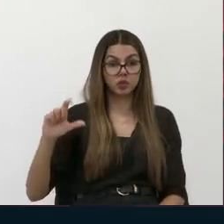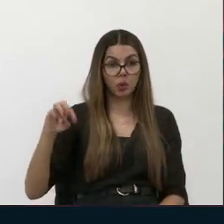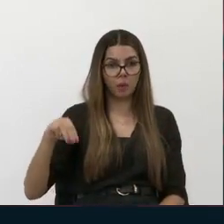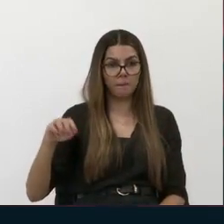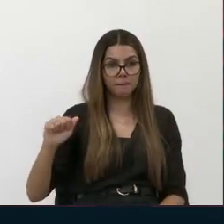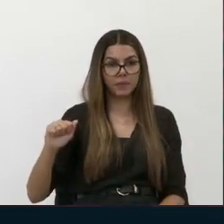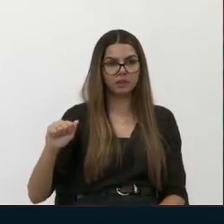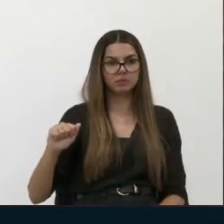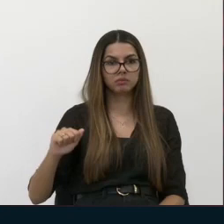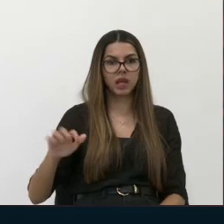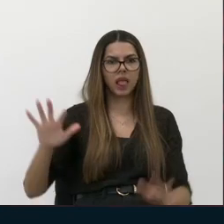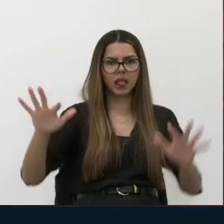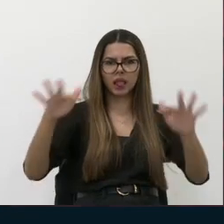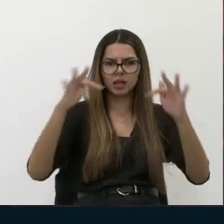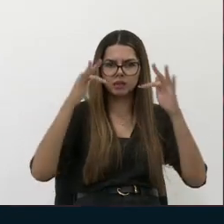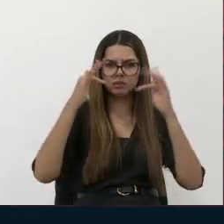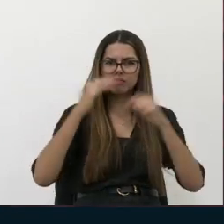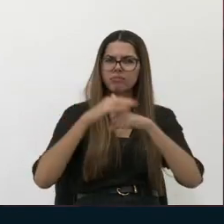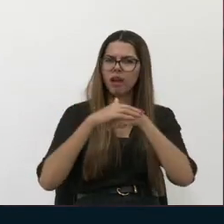tiveram uma atenção e um carinho